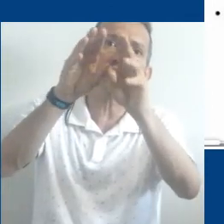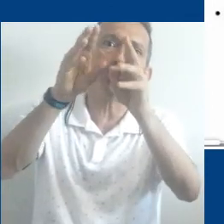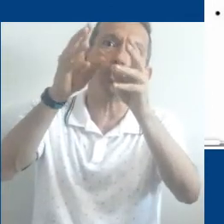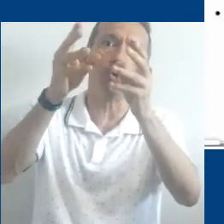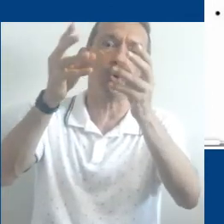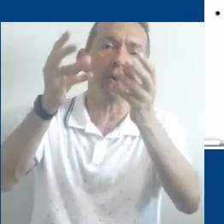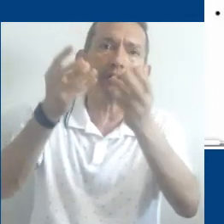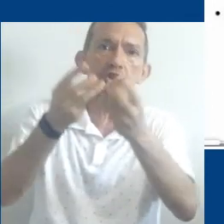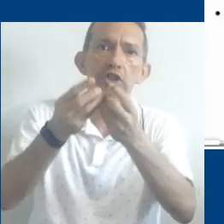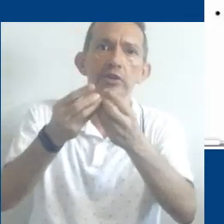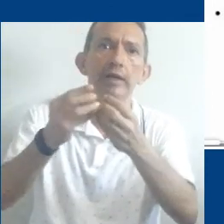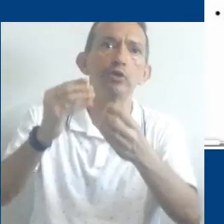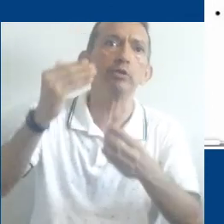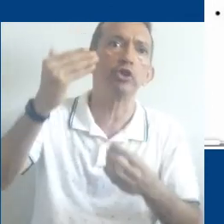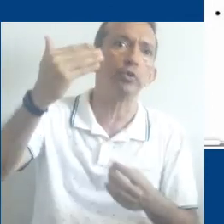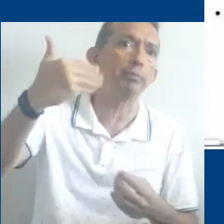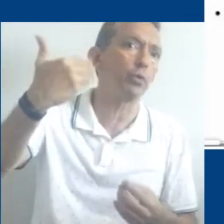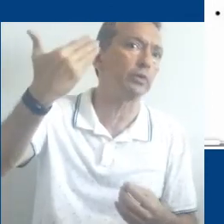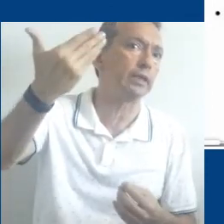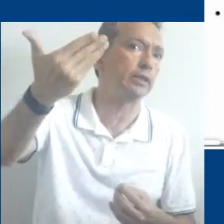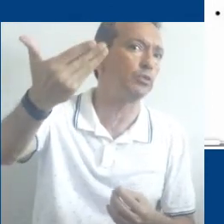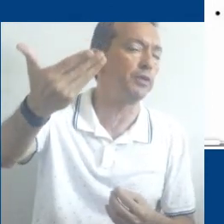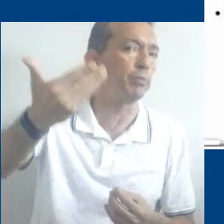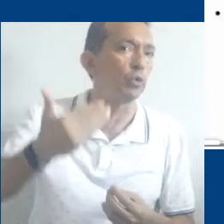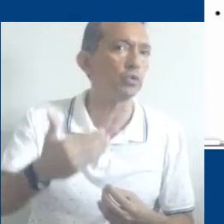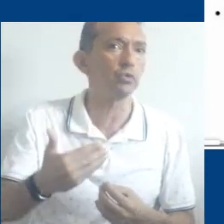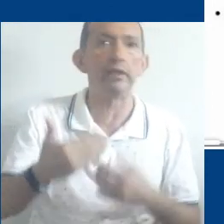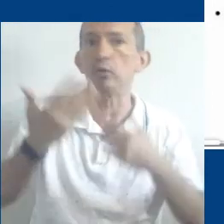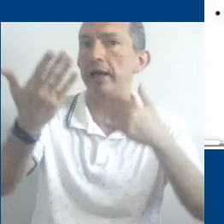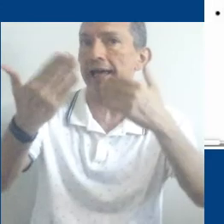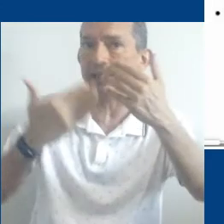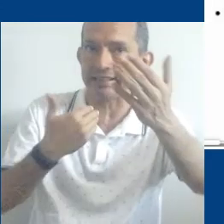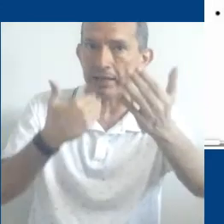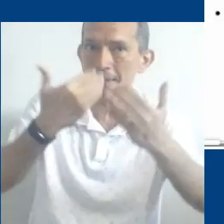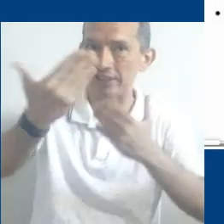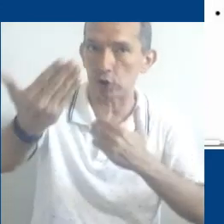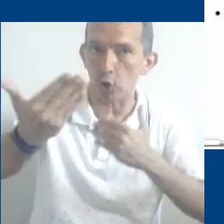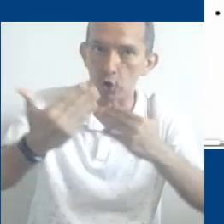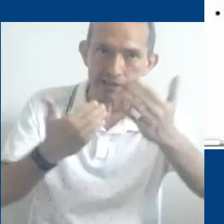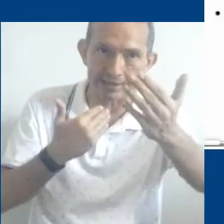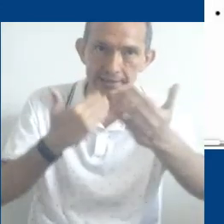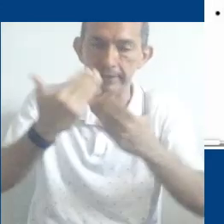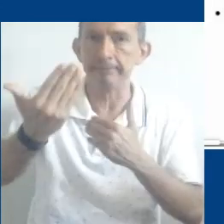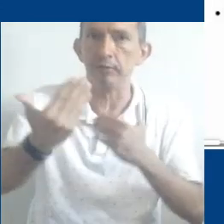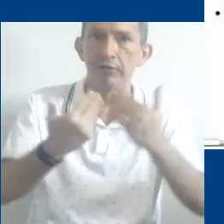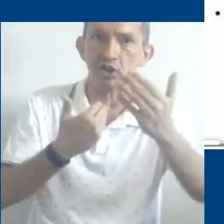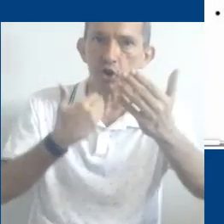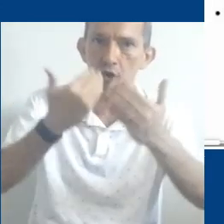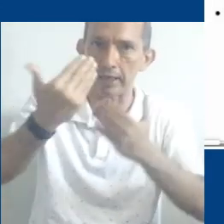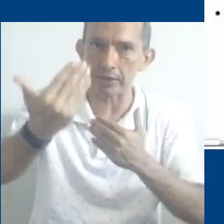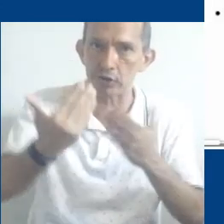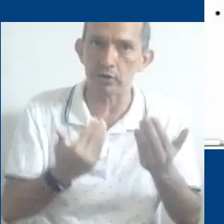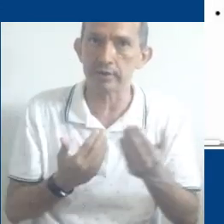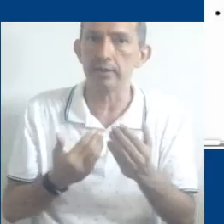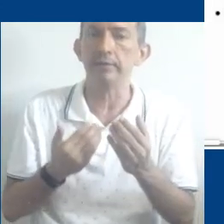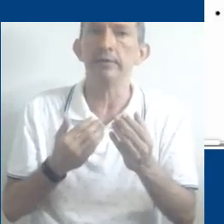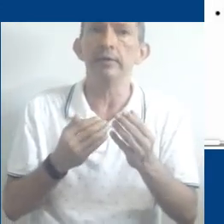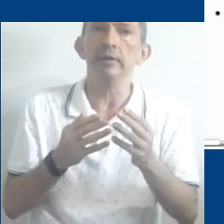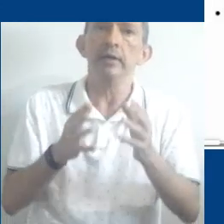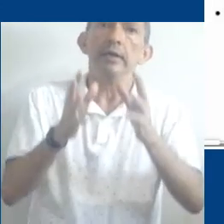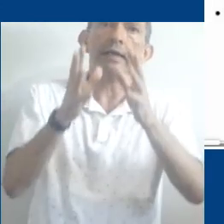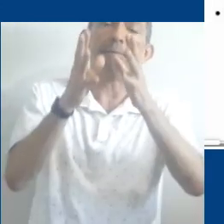A parte onde ocorreu a digestão era substituída por um tecido fibroso, que não realiza hematose, não faz troca